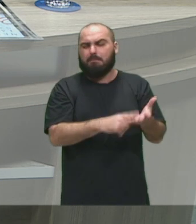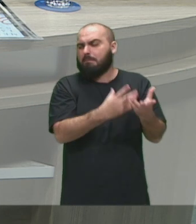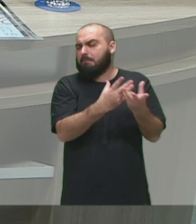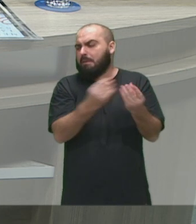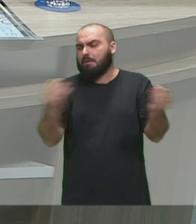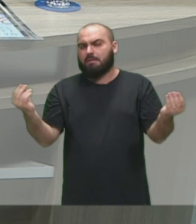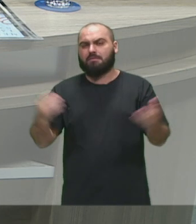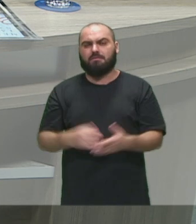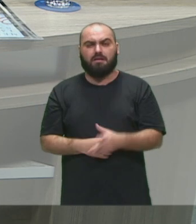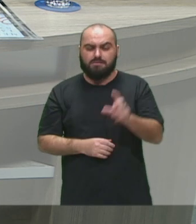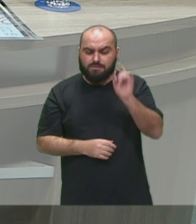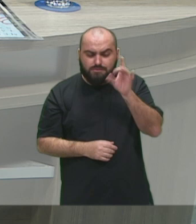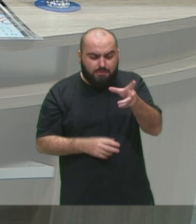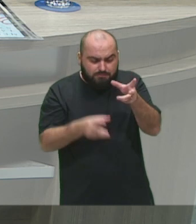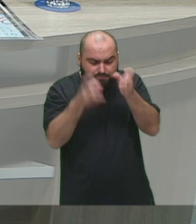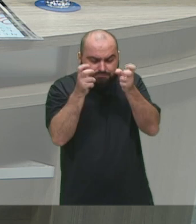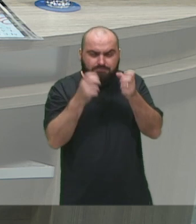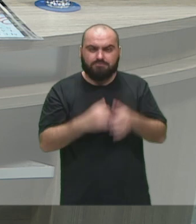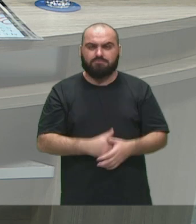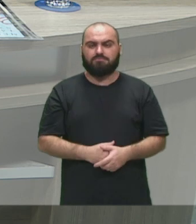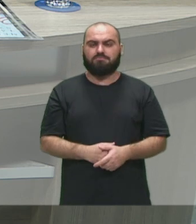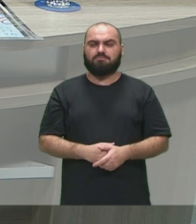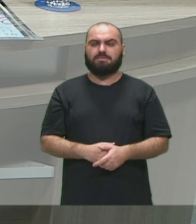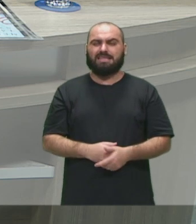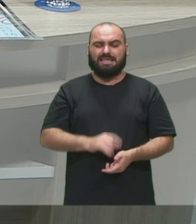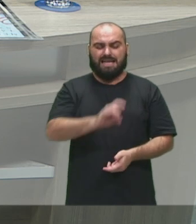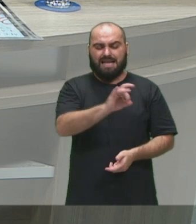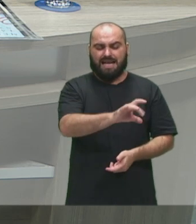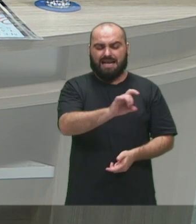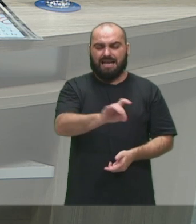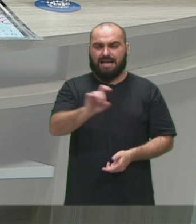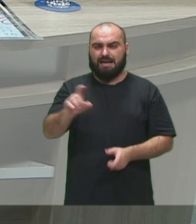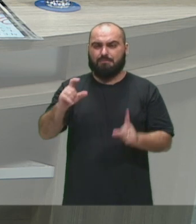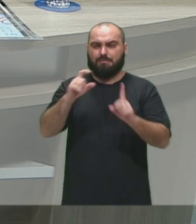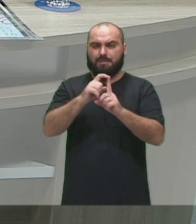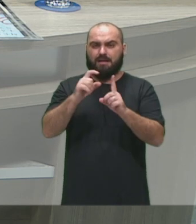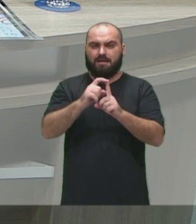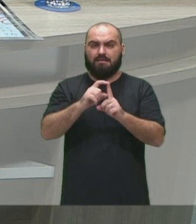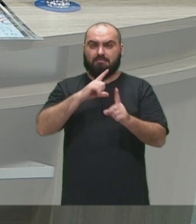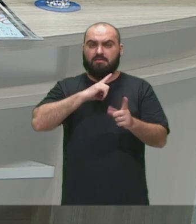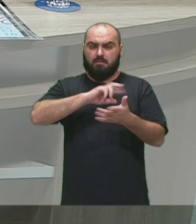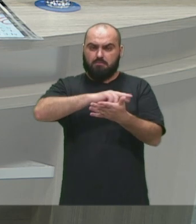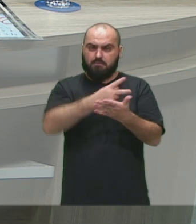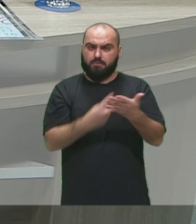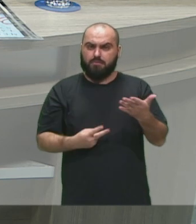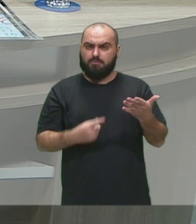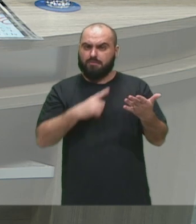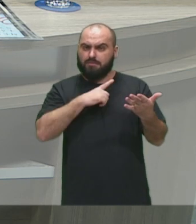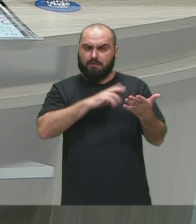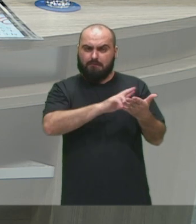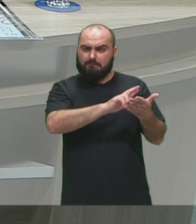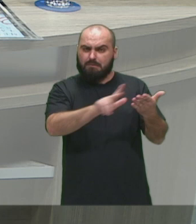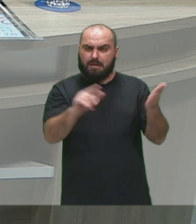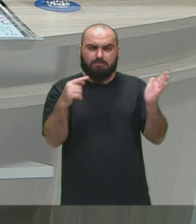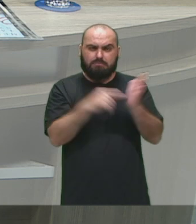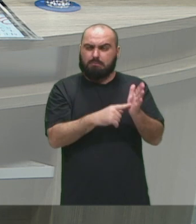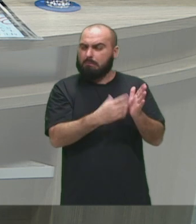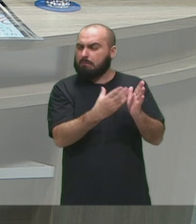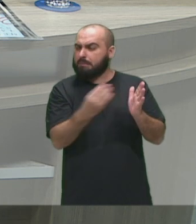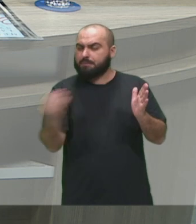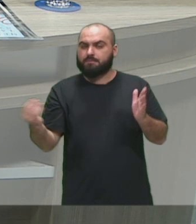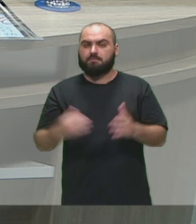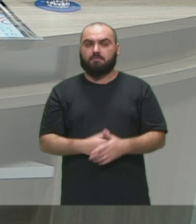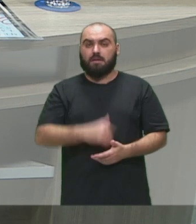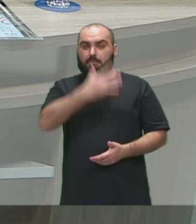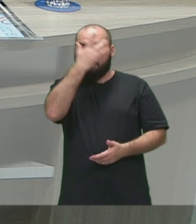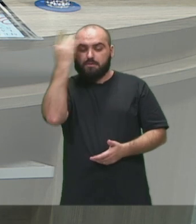Basta observar. Cada palavra que tem ali, tem poemas que são cheias de denúncias. A pessoa coloca